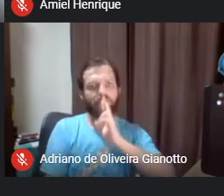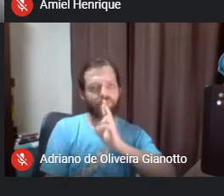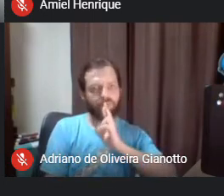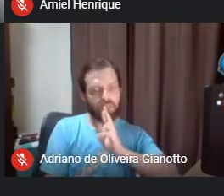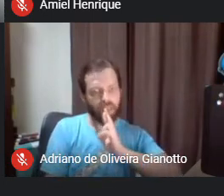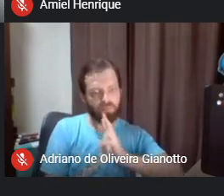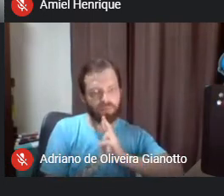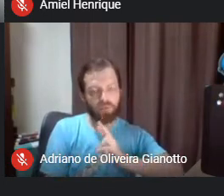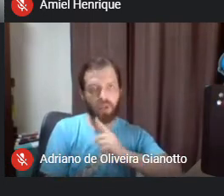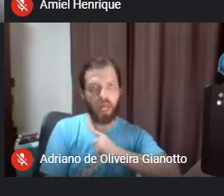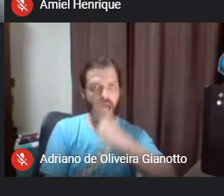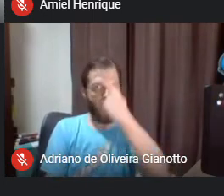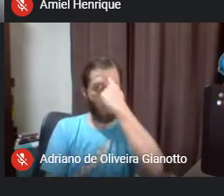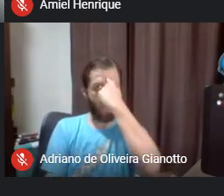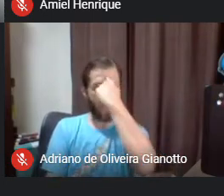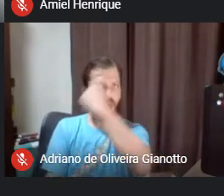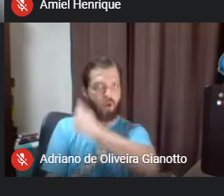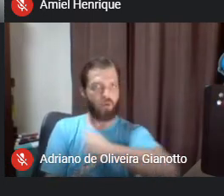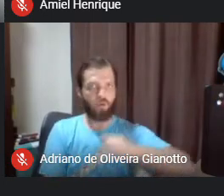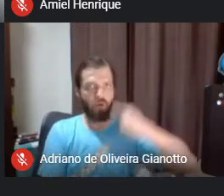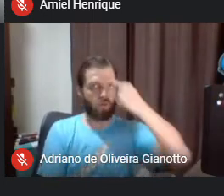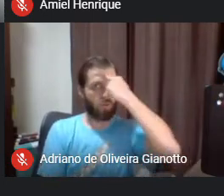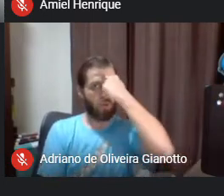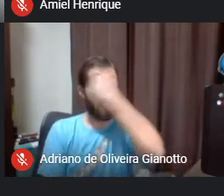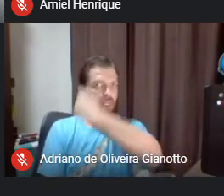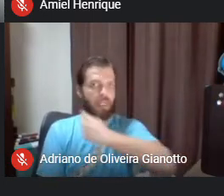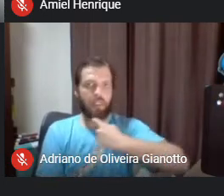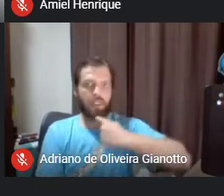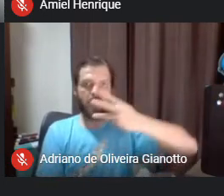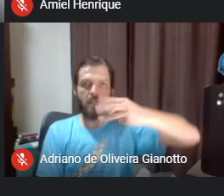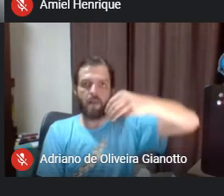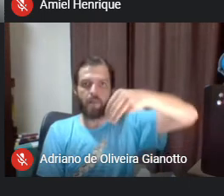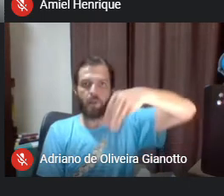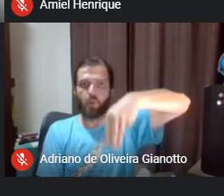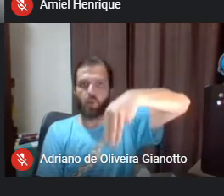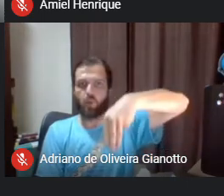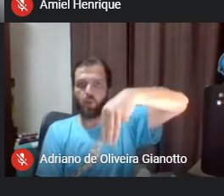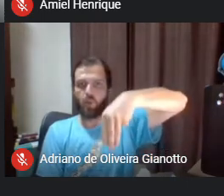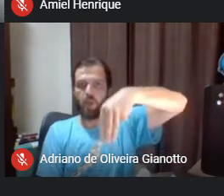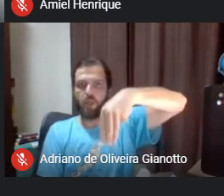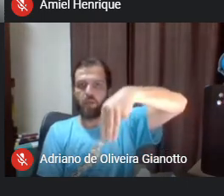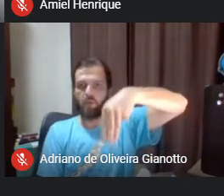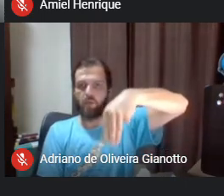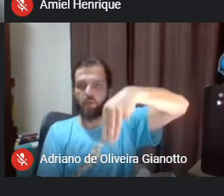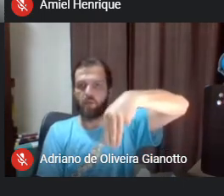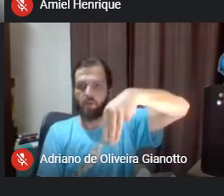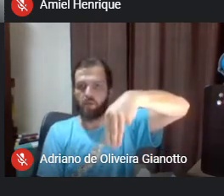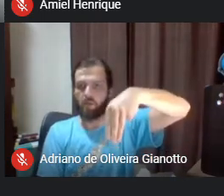então vocês precisam ter muita atenção, vai ser 1h30,